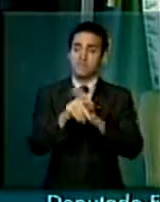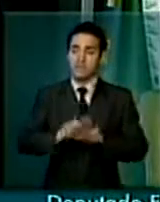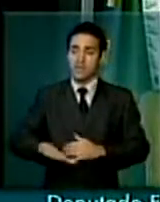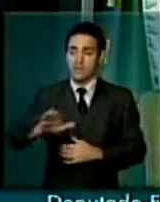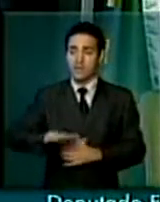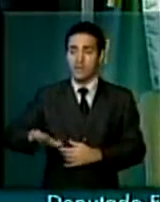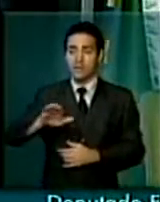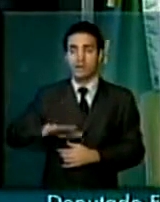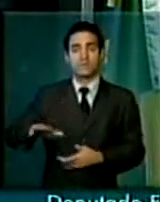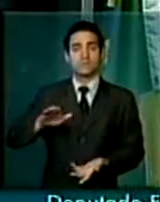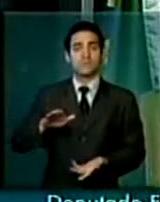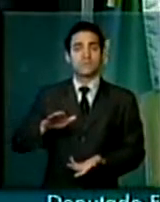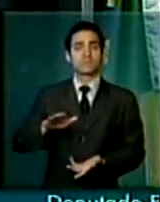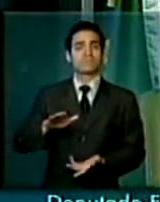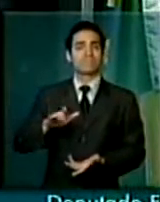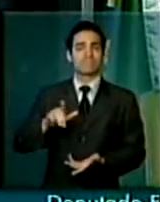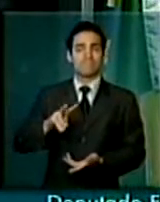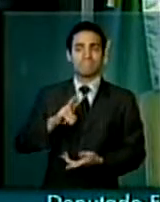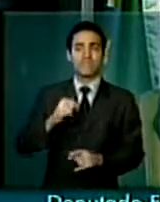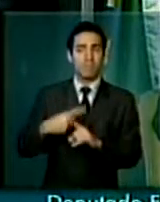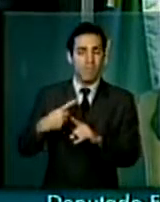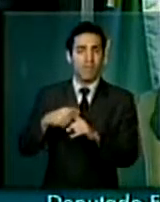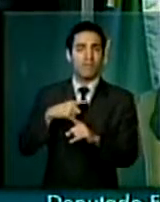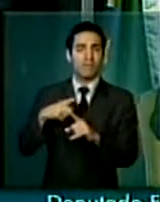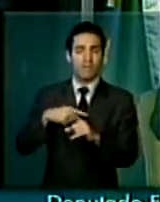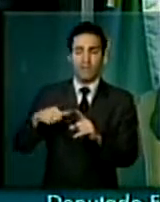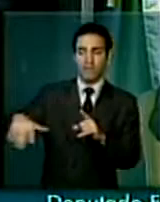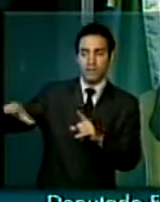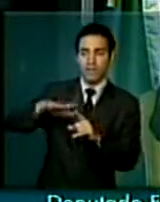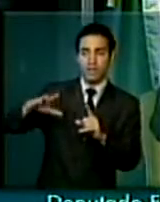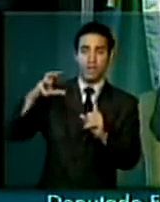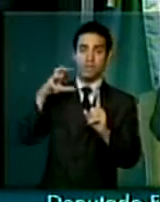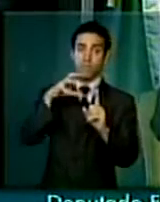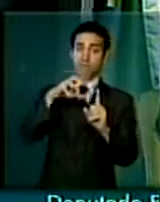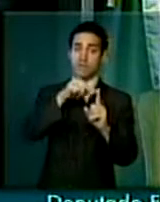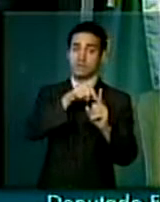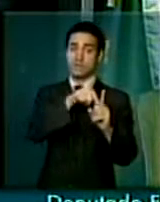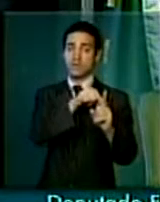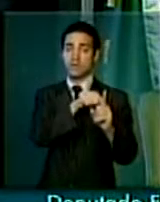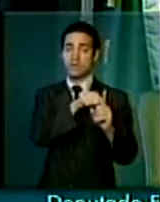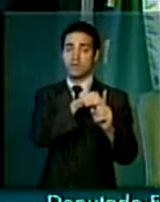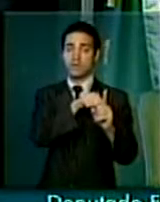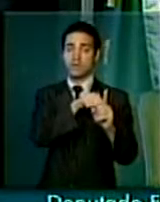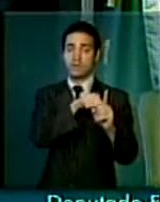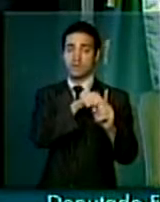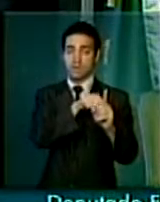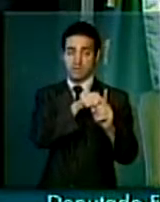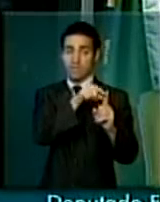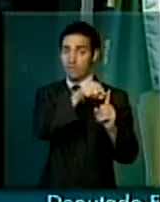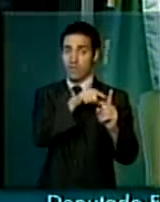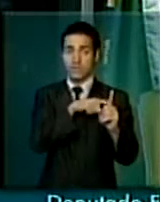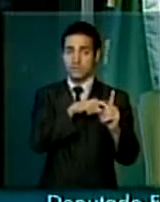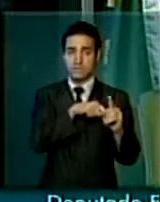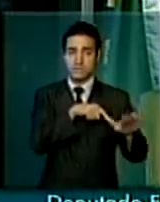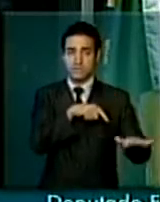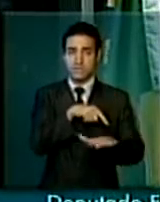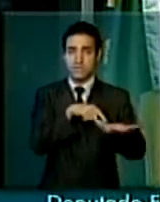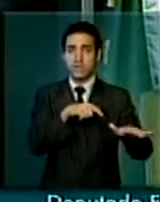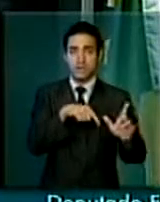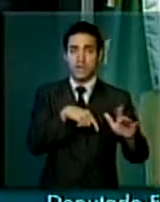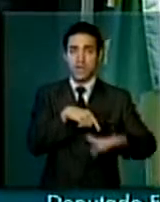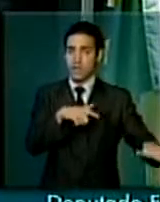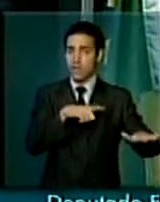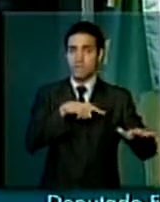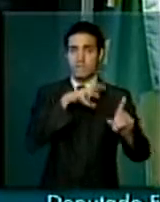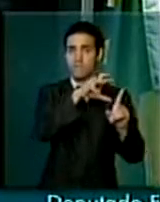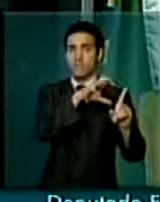processa-se em resposta às influências ambientais e a que estiver exposta. Sua capacidade